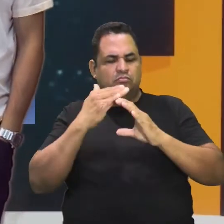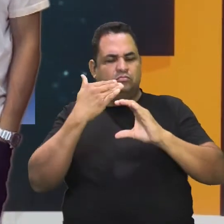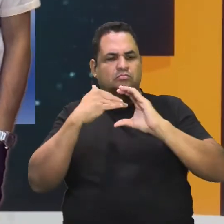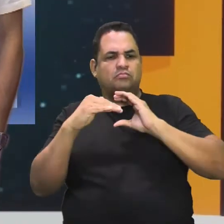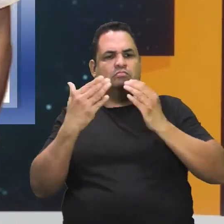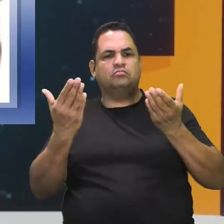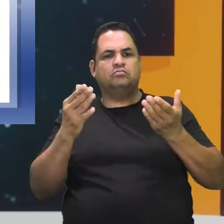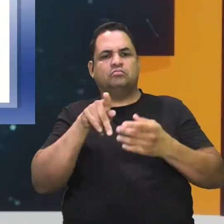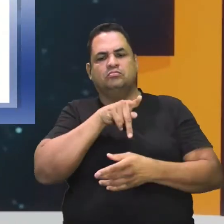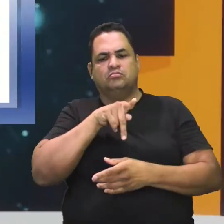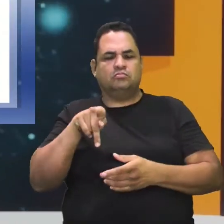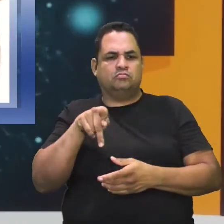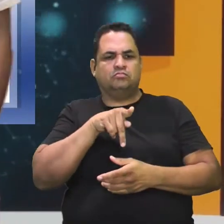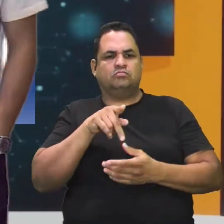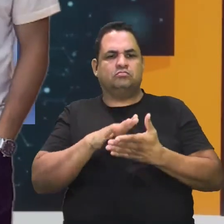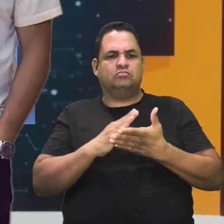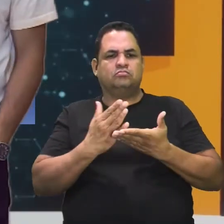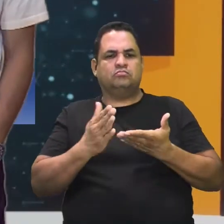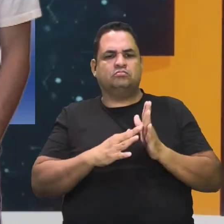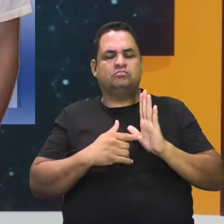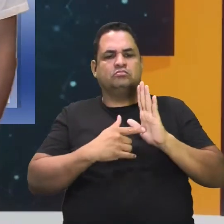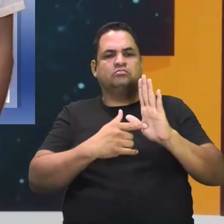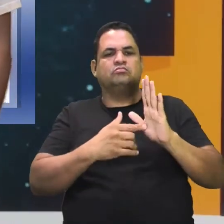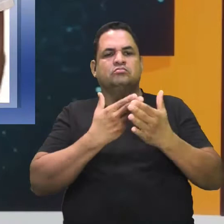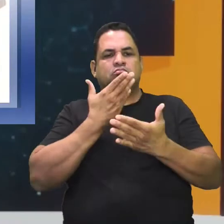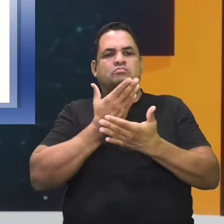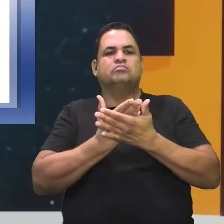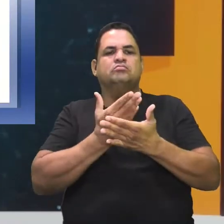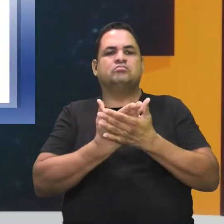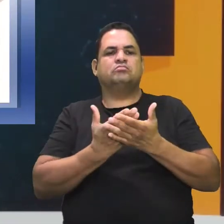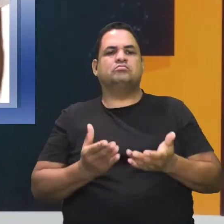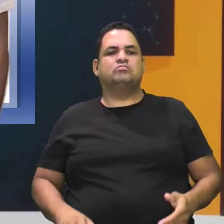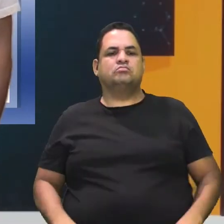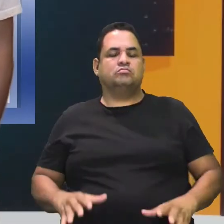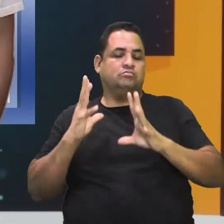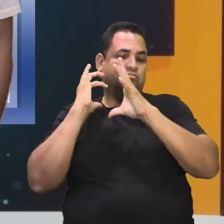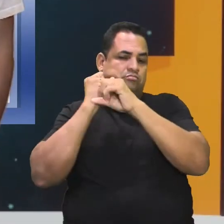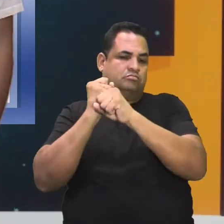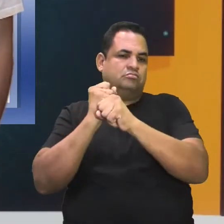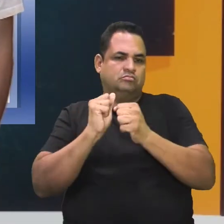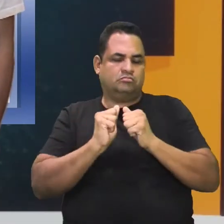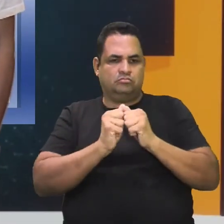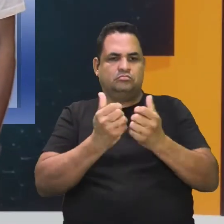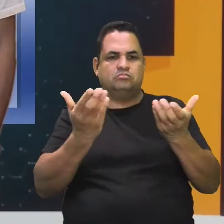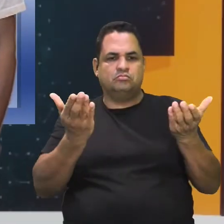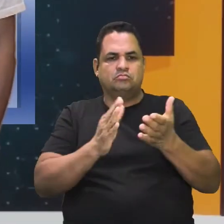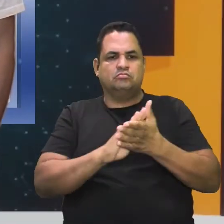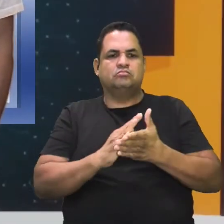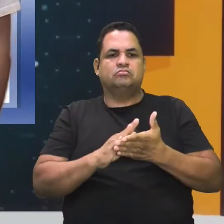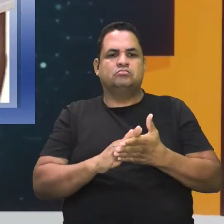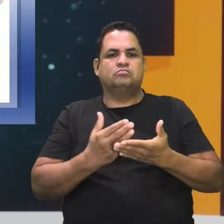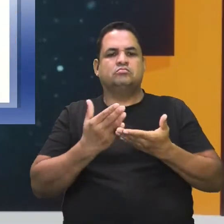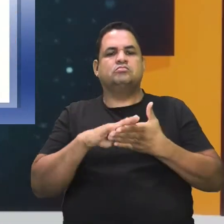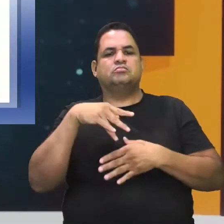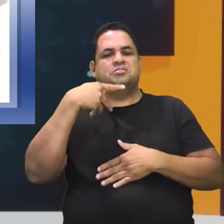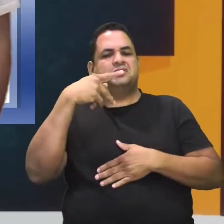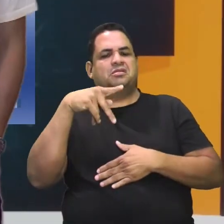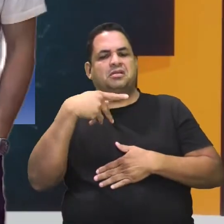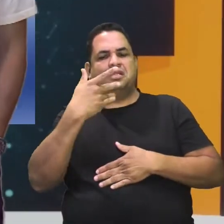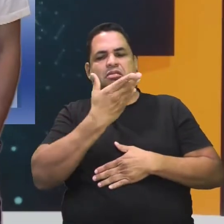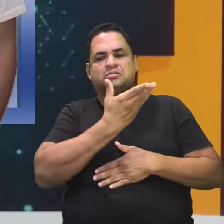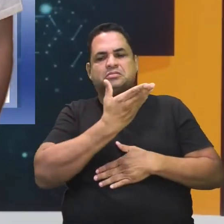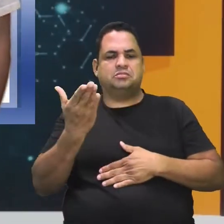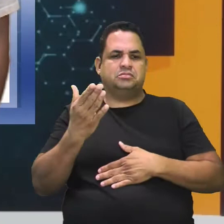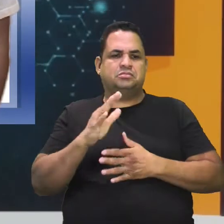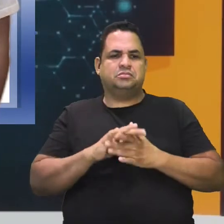enviem pra gente, os professores presenciais, que a gente vai colocar nas aulas aí de revisão com vocês. Então, vocês vão ser mencionados, o mapa